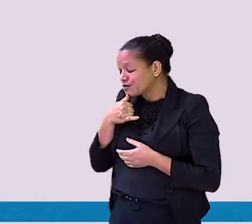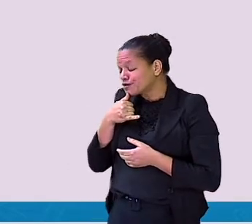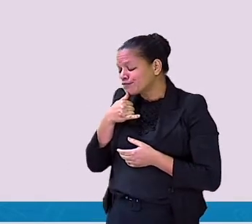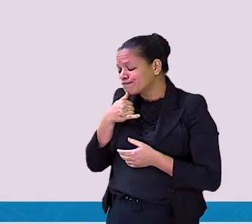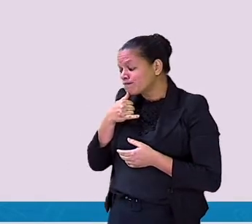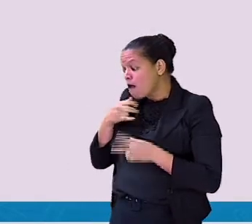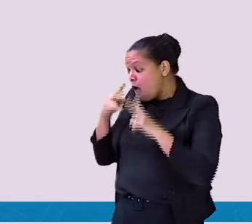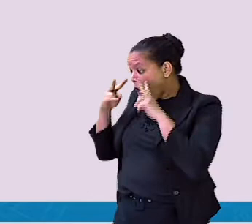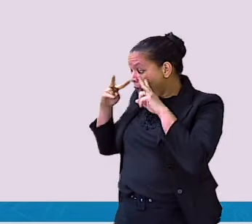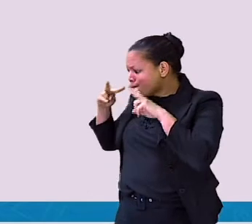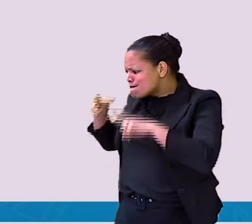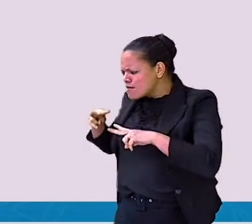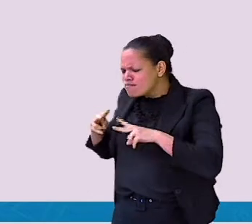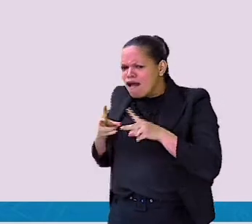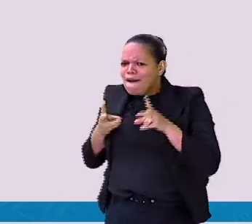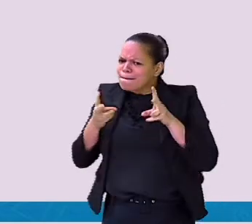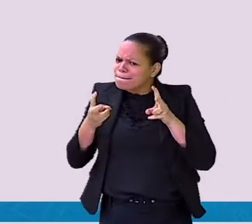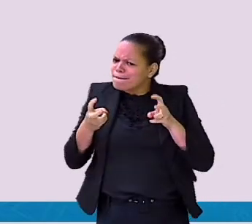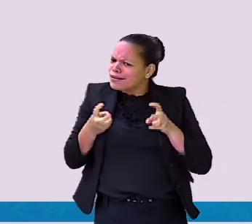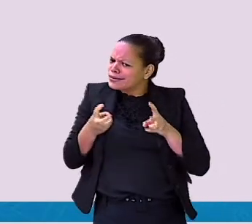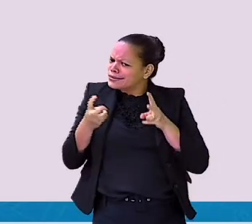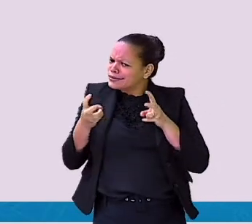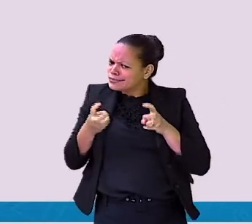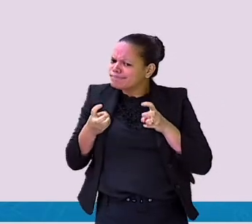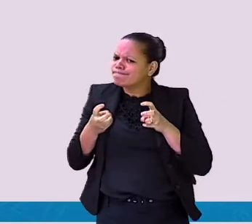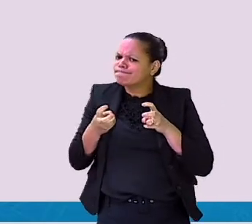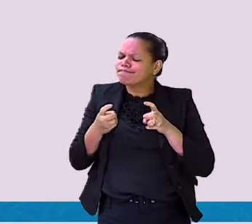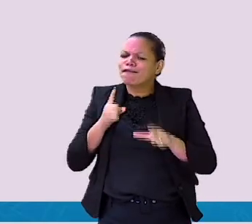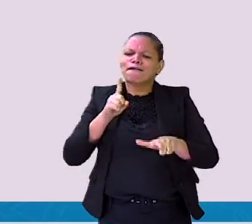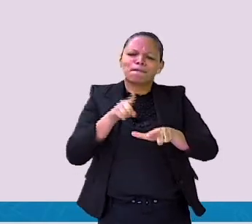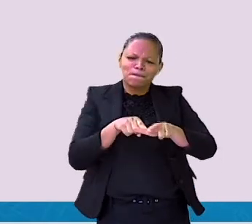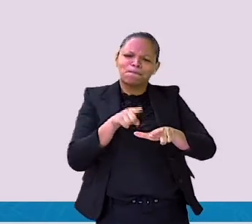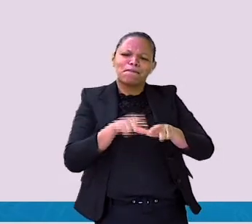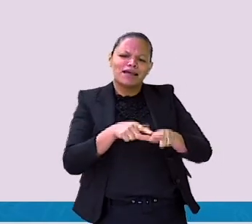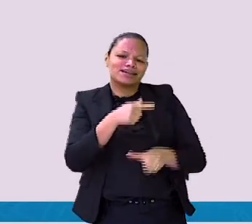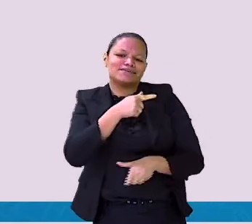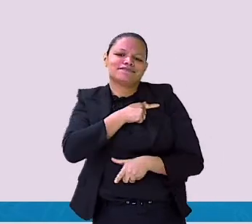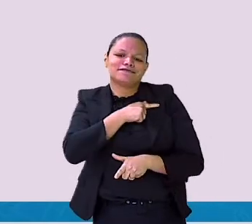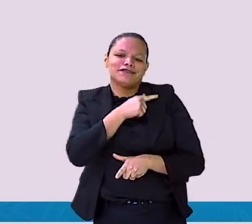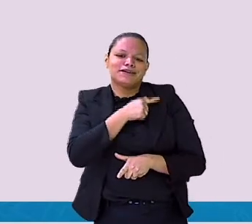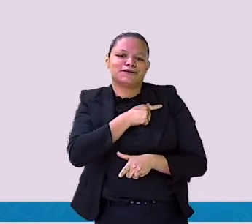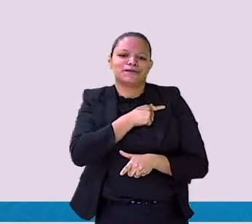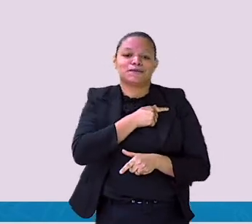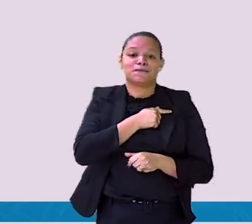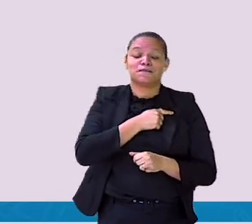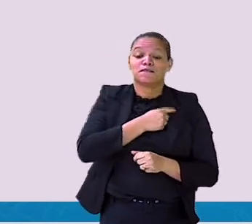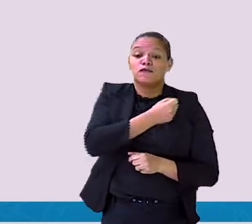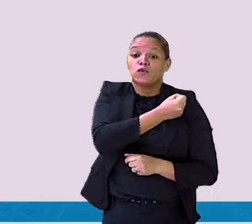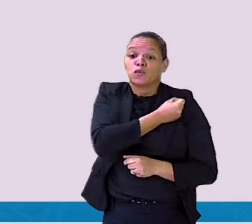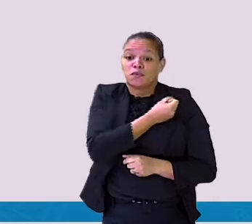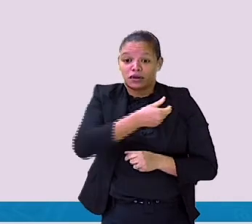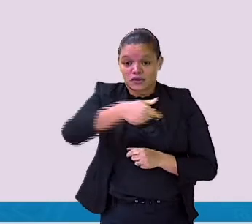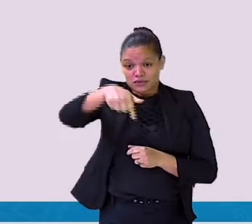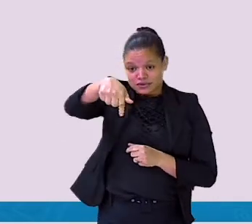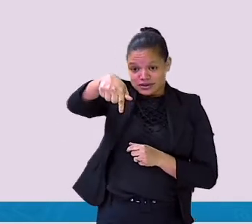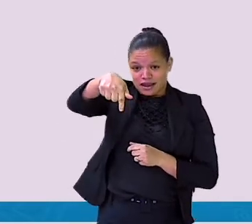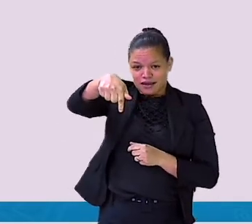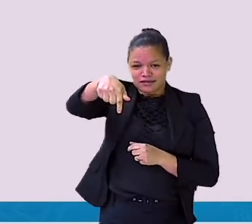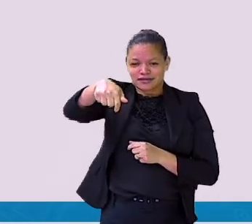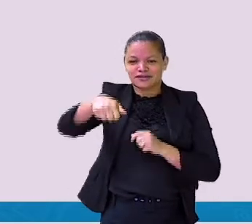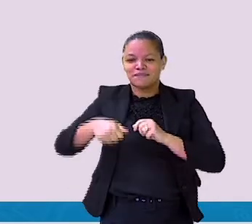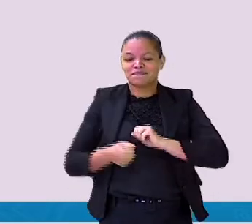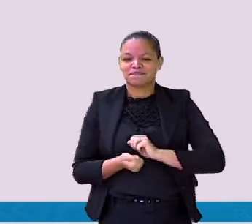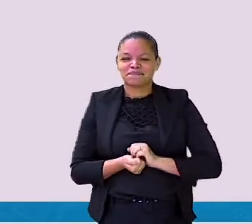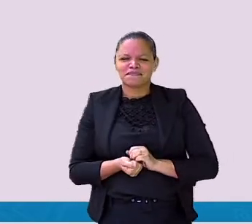ele viu que tinha os pés feios. Agora, o número 7. Lembra lá que